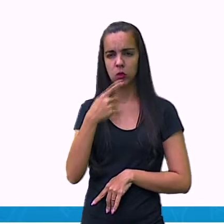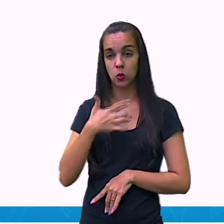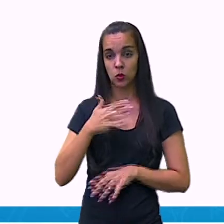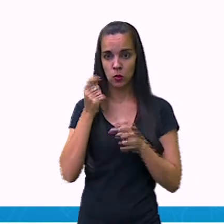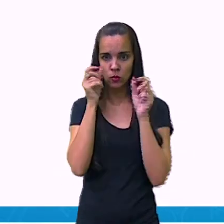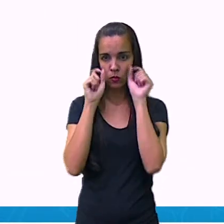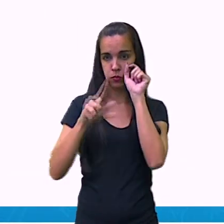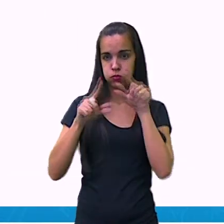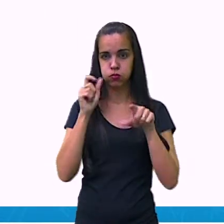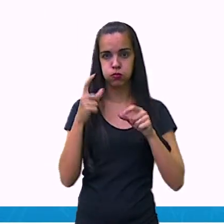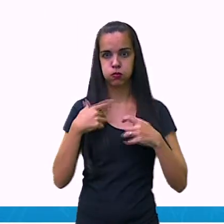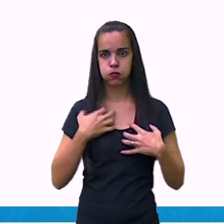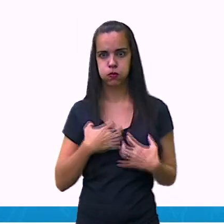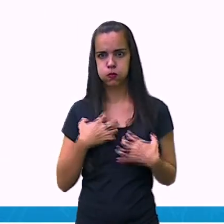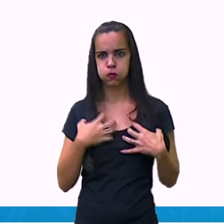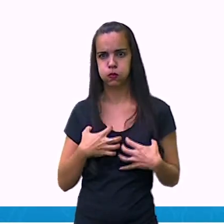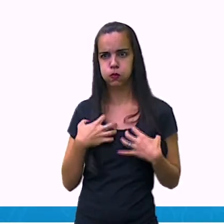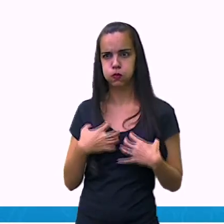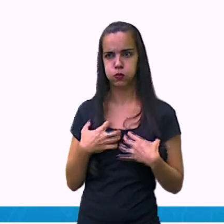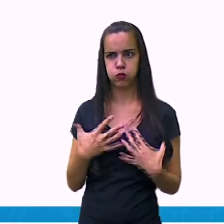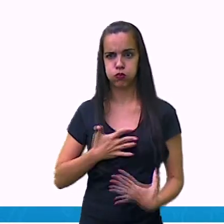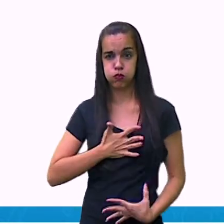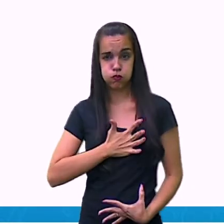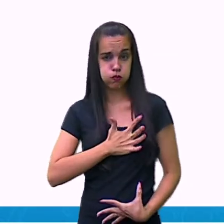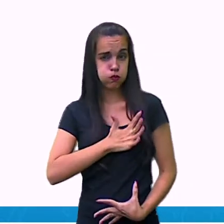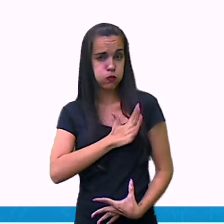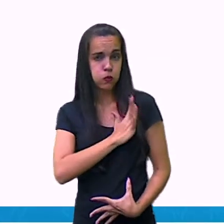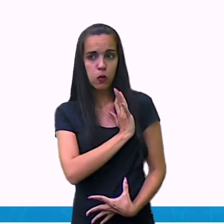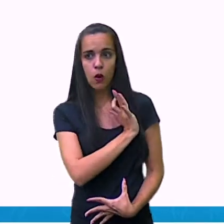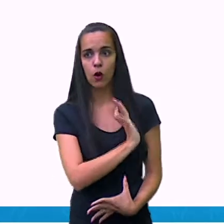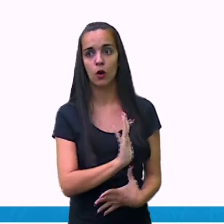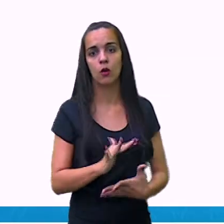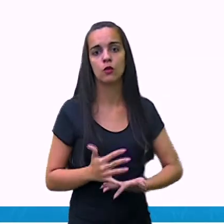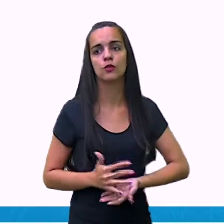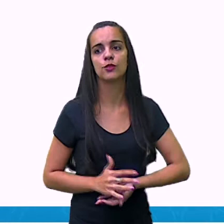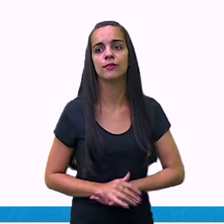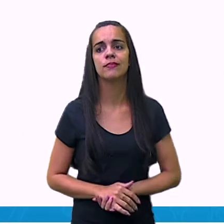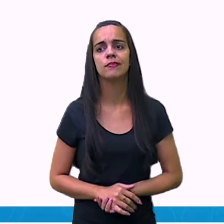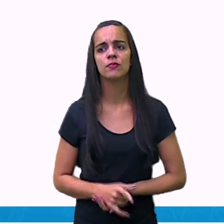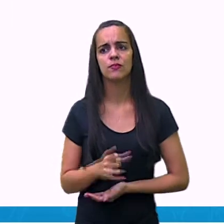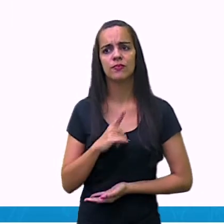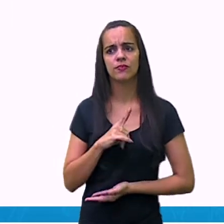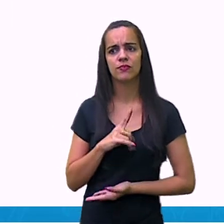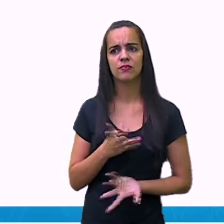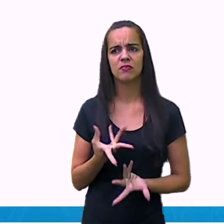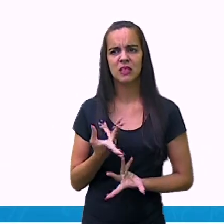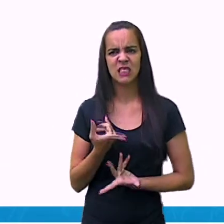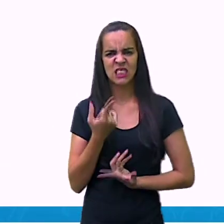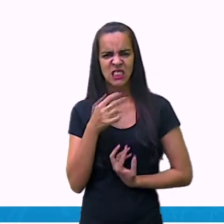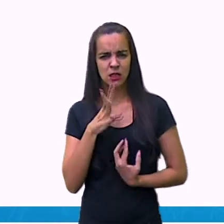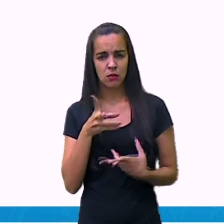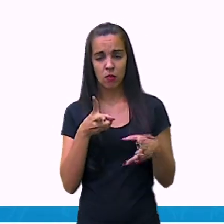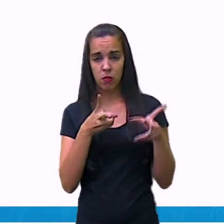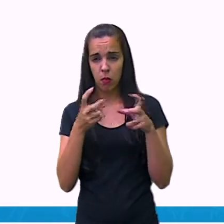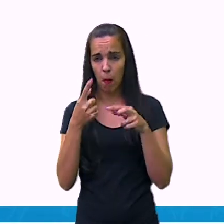sentido figurado, quer dizer que ele andava muito rápido. Seus olhos